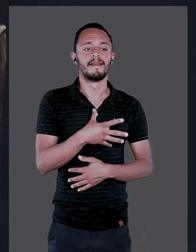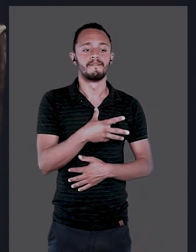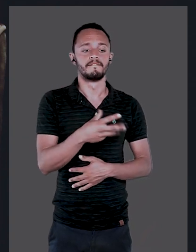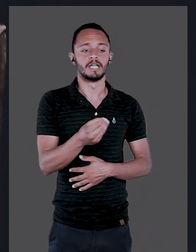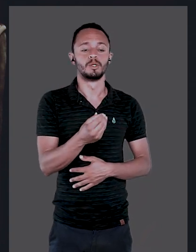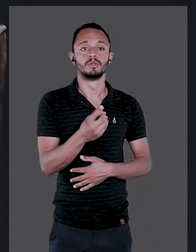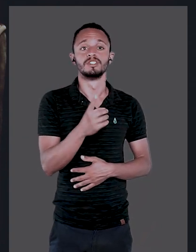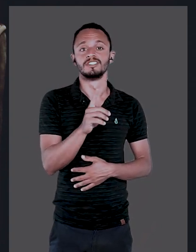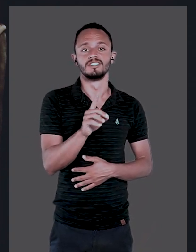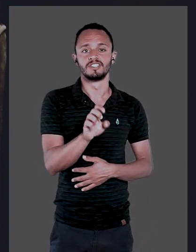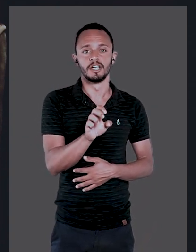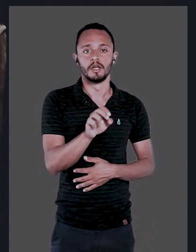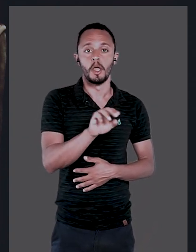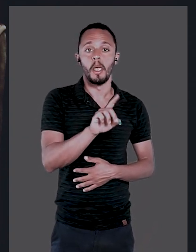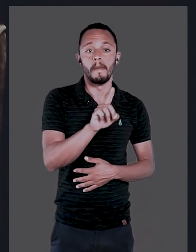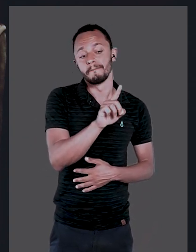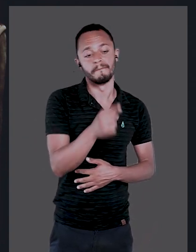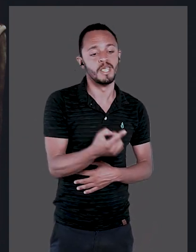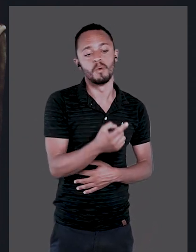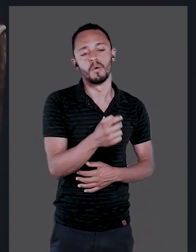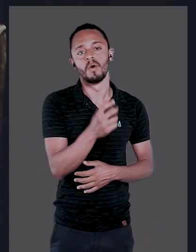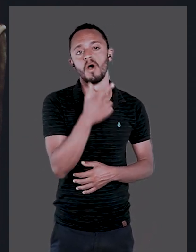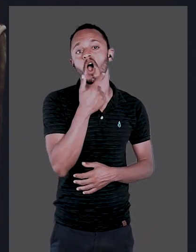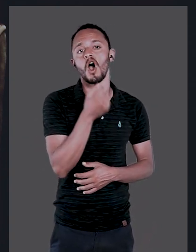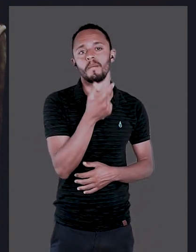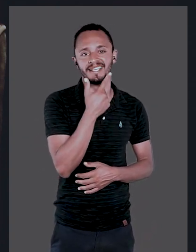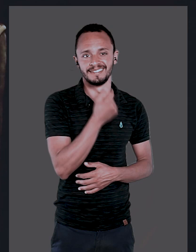por exemplo, no Filho de Mil Homens,